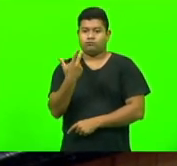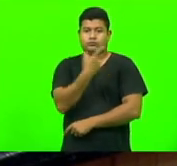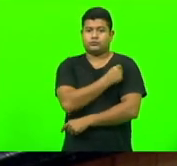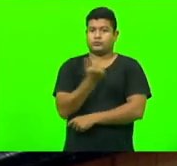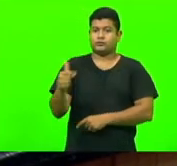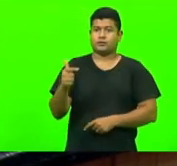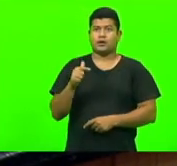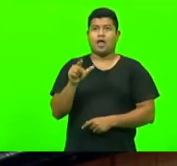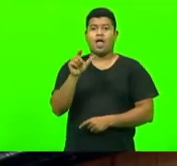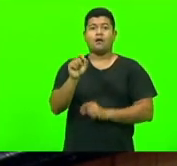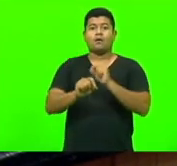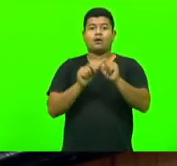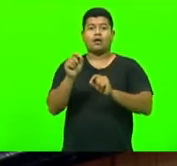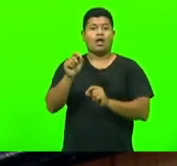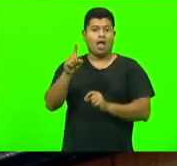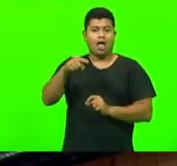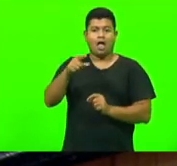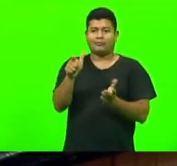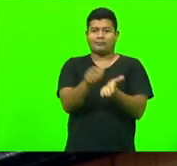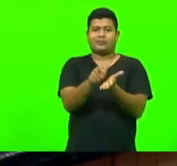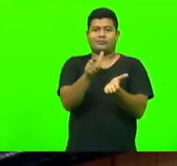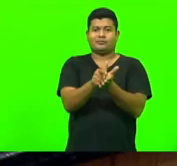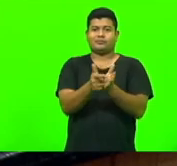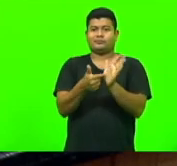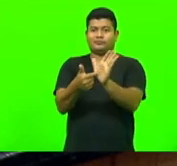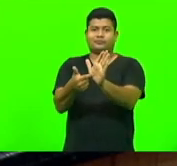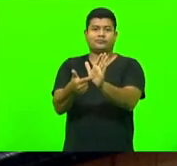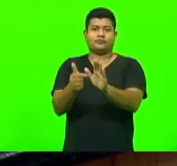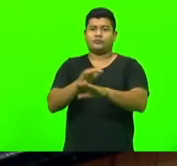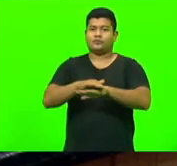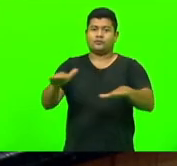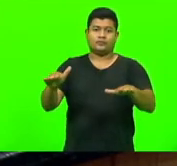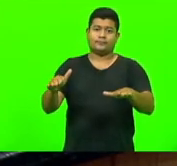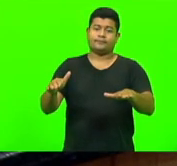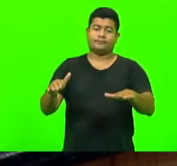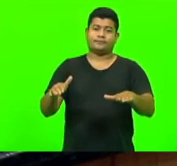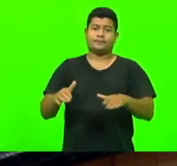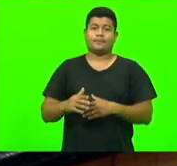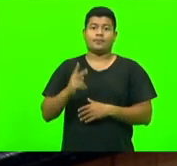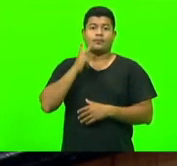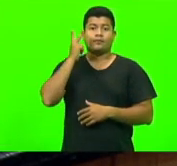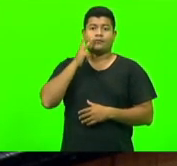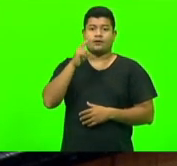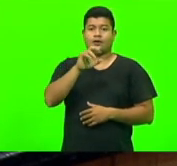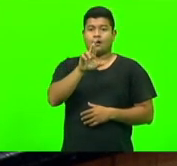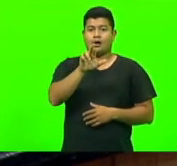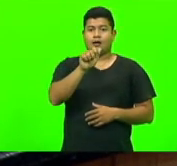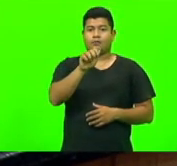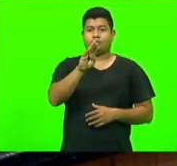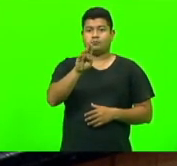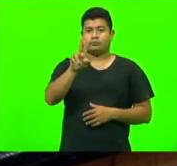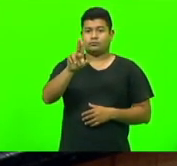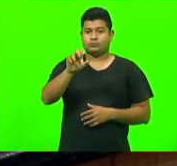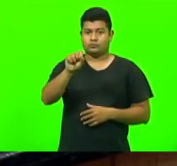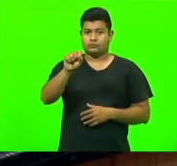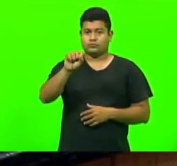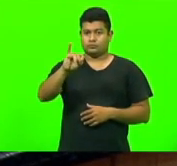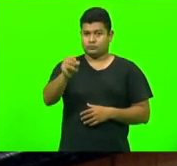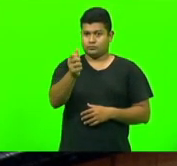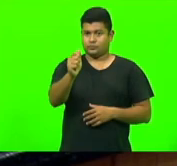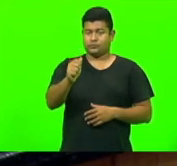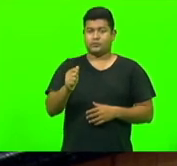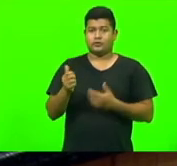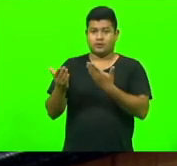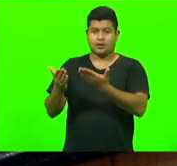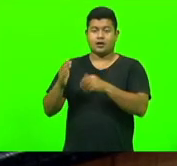papelzinho, um papel, que a pessoa vai portar. O vereador Rabuja, que foi o autor do projeto de lei aprovado no município